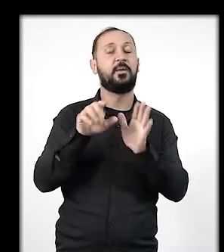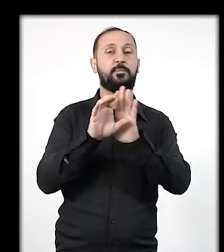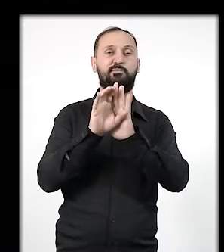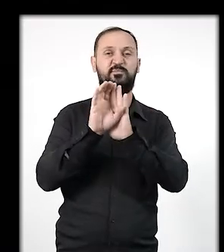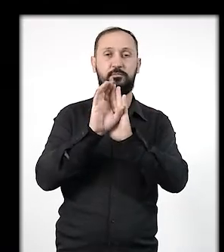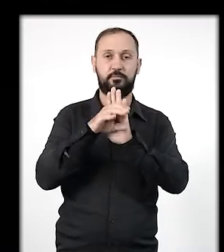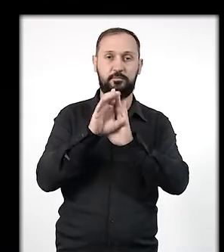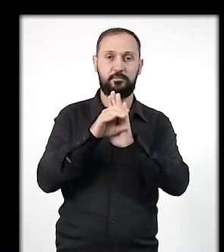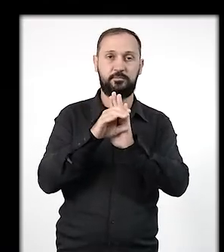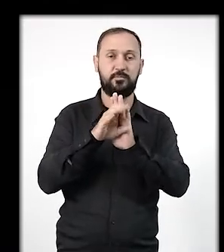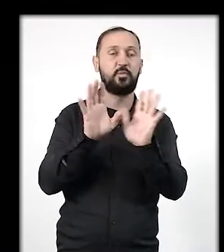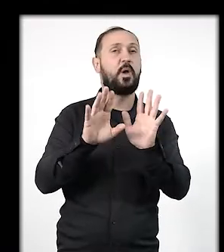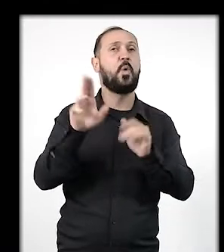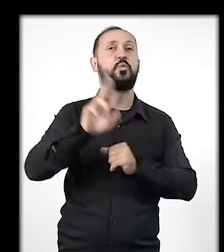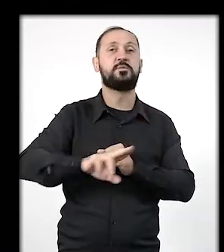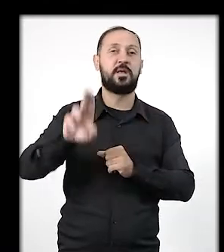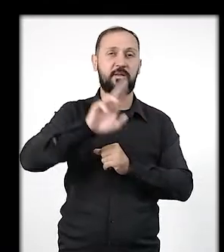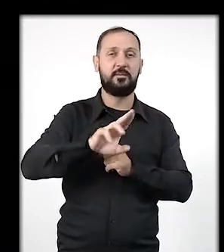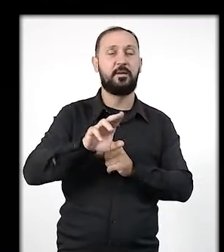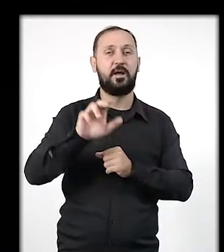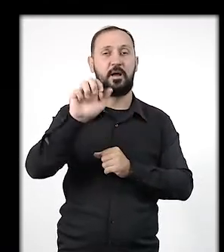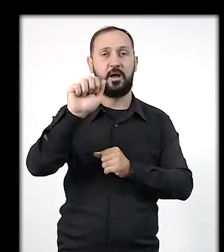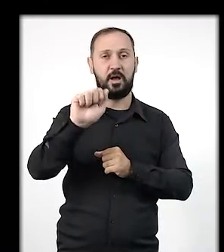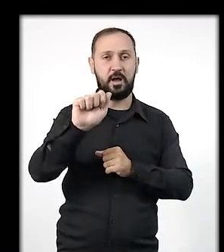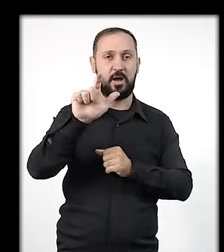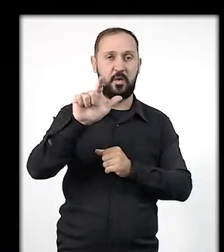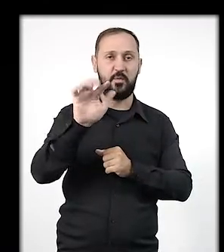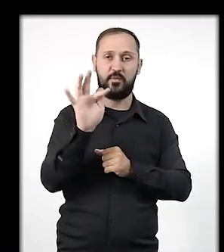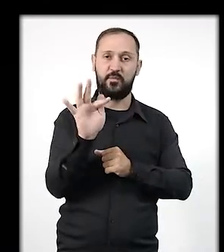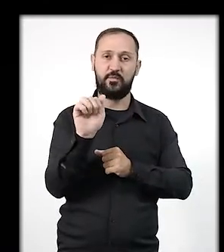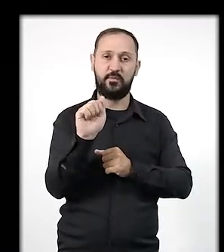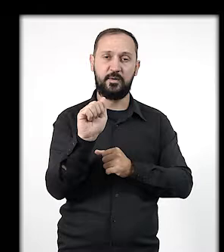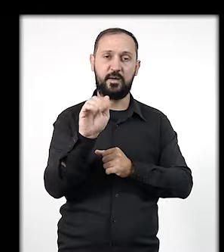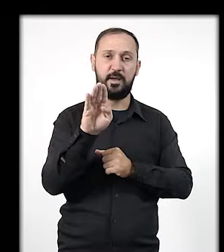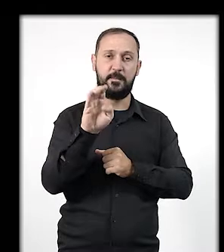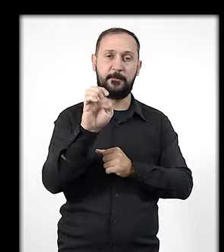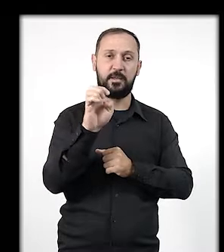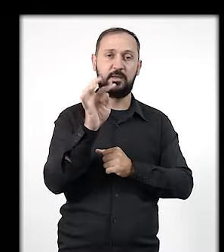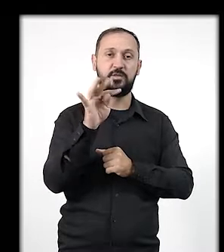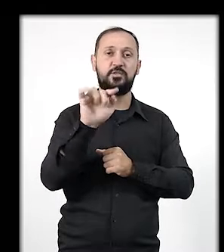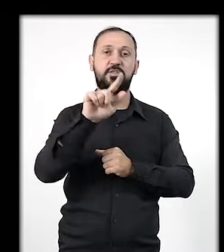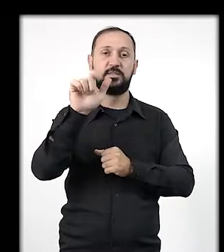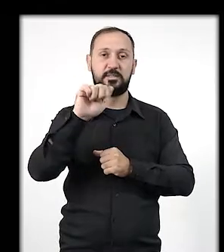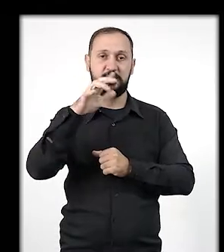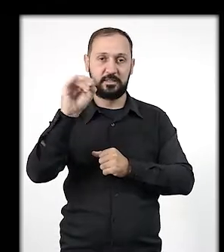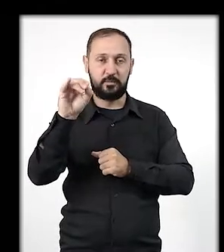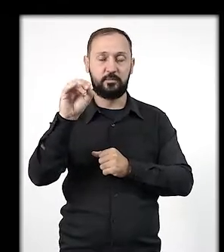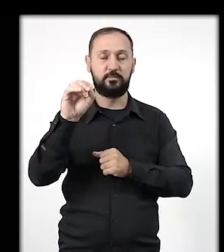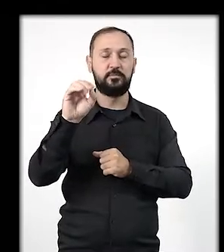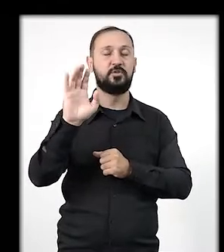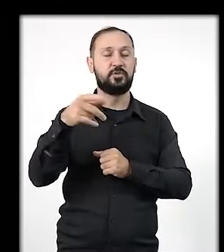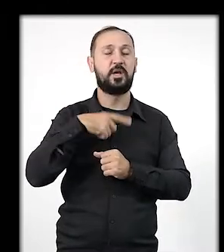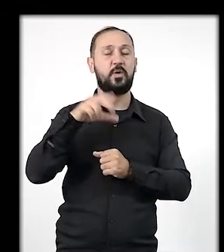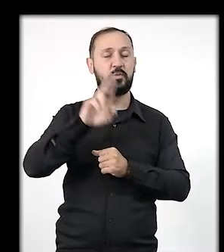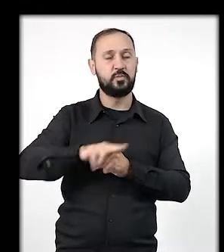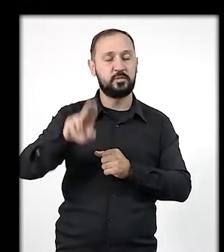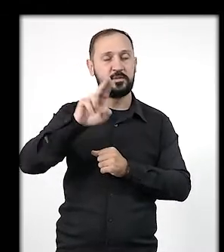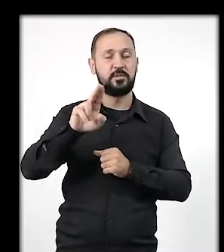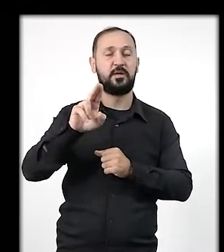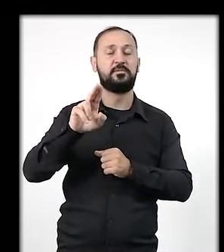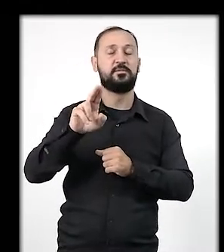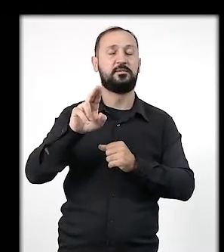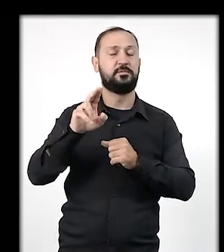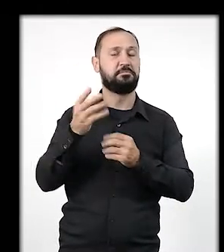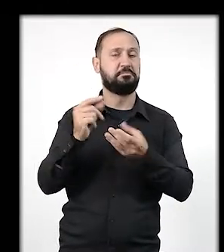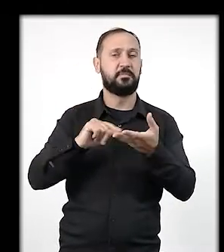é um conceito que não é amplamente utilizado no Brasil, embora esteja muito bem definido pelo Banco Mundial, né? Ele é diferente